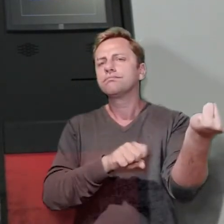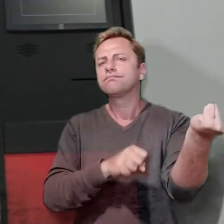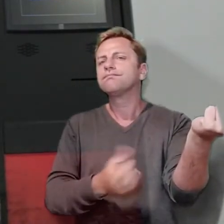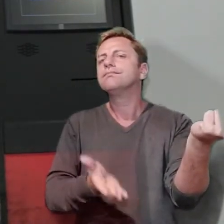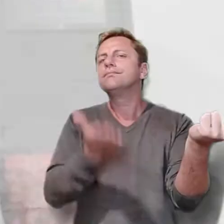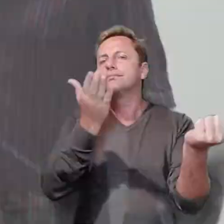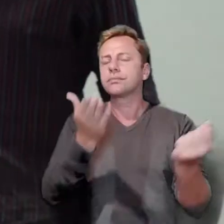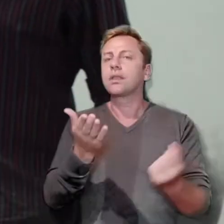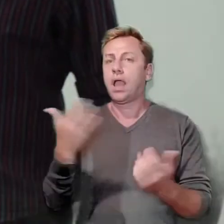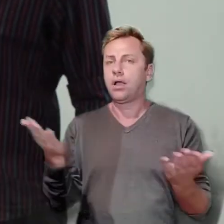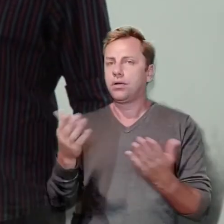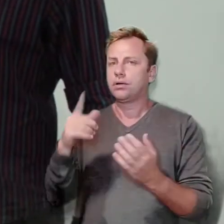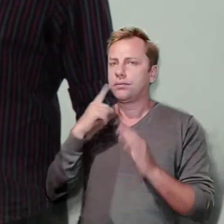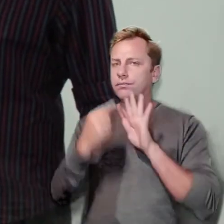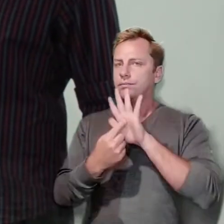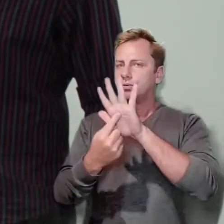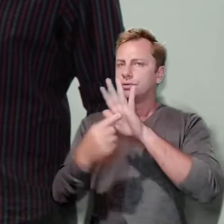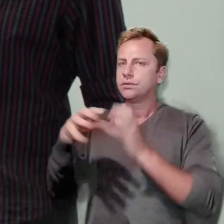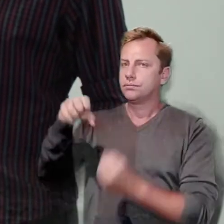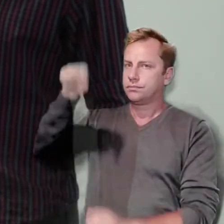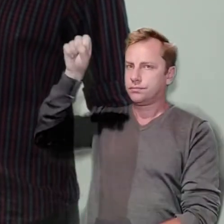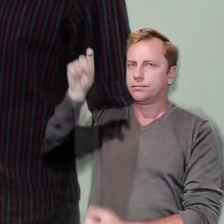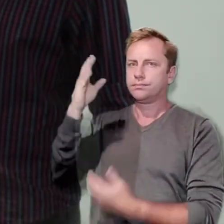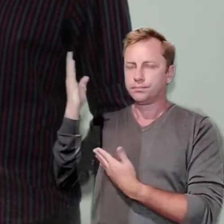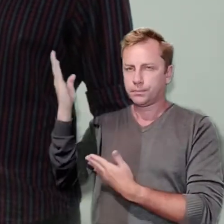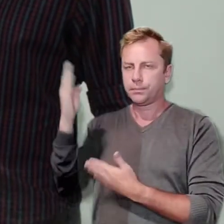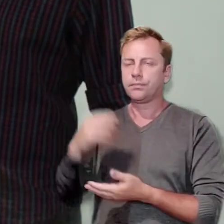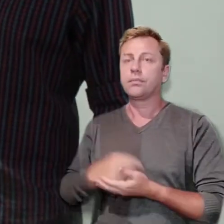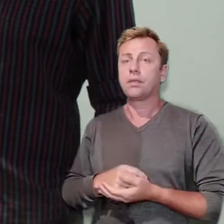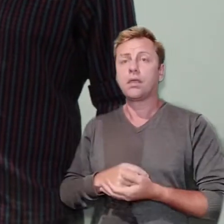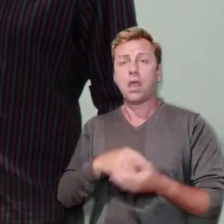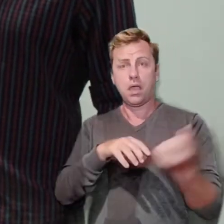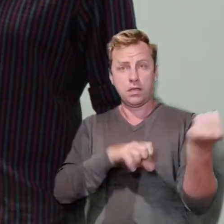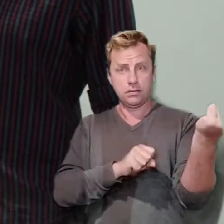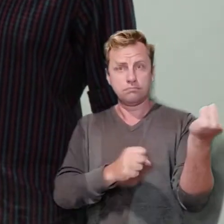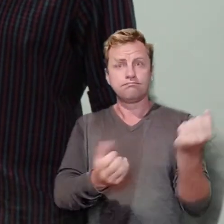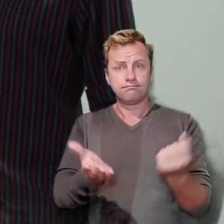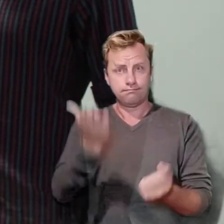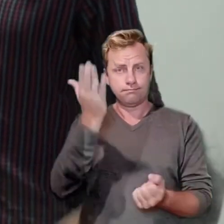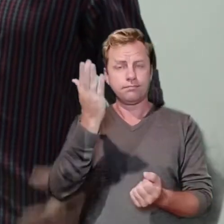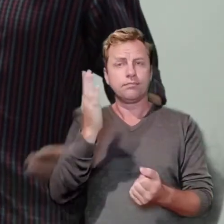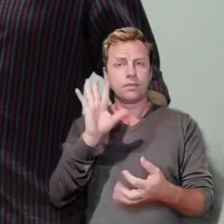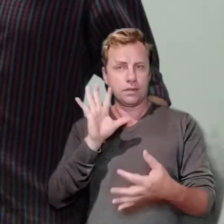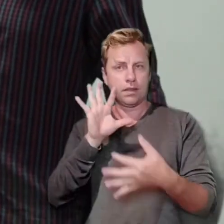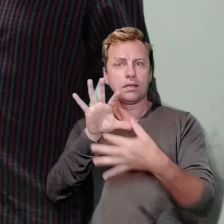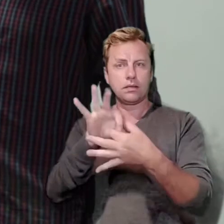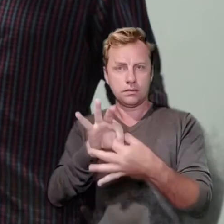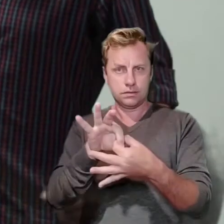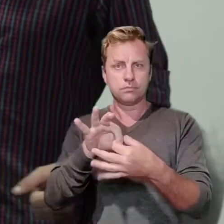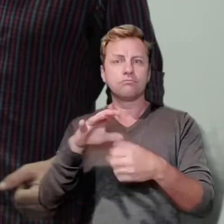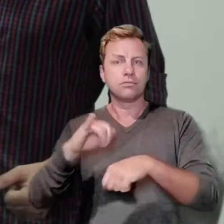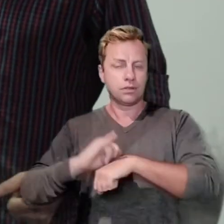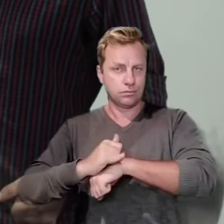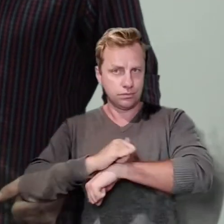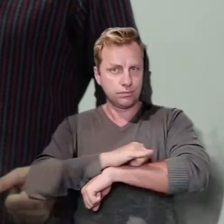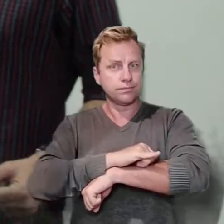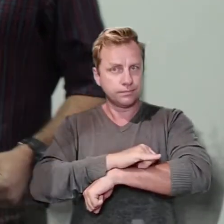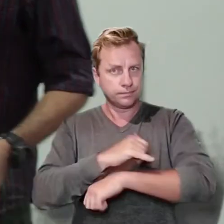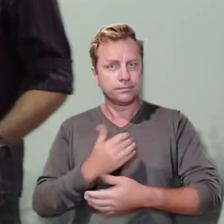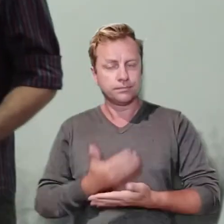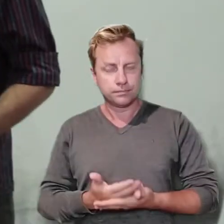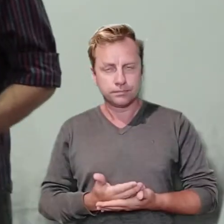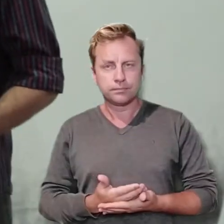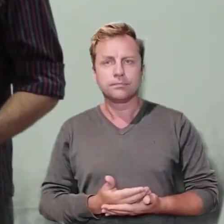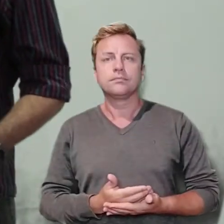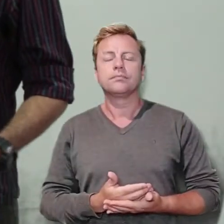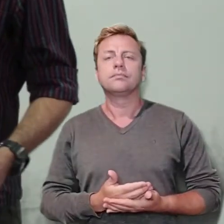na hipertensão? Nesse banner aqui a gente olha também que a hipertensão arterial está relacionada com a